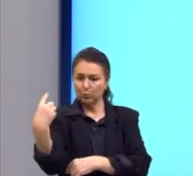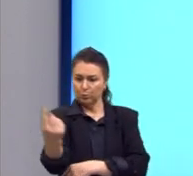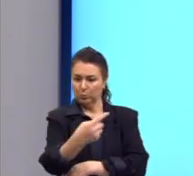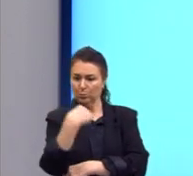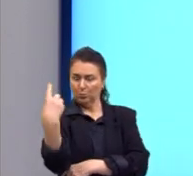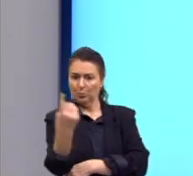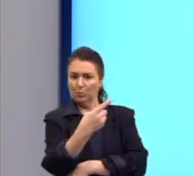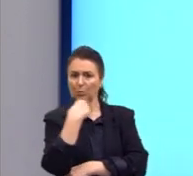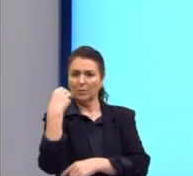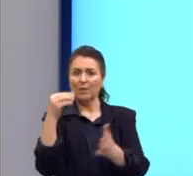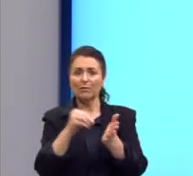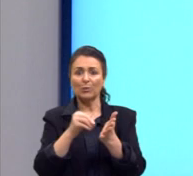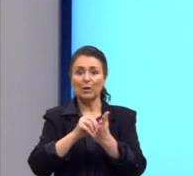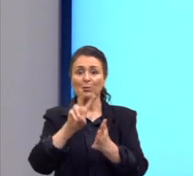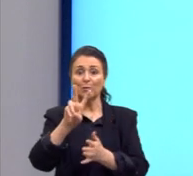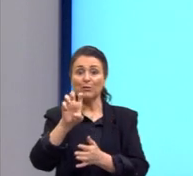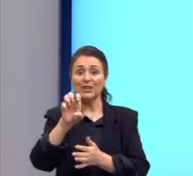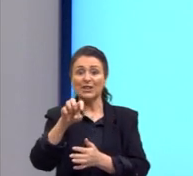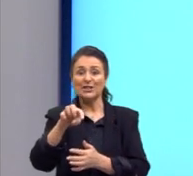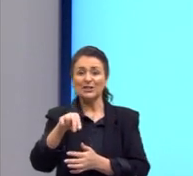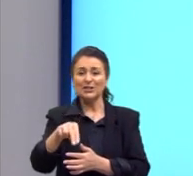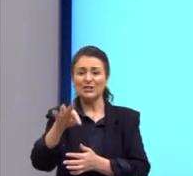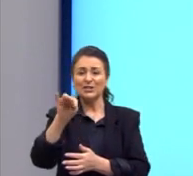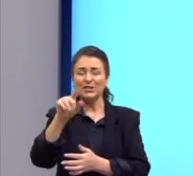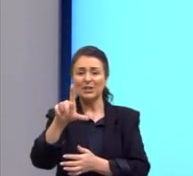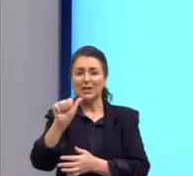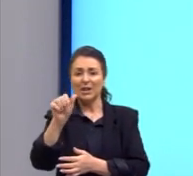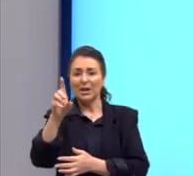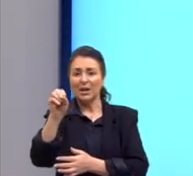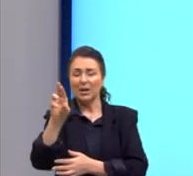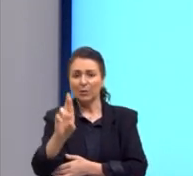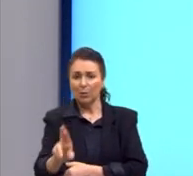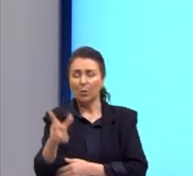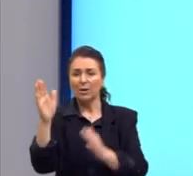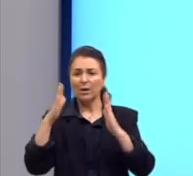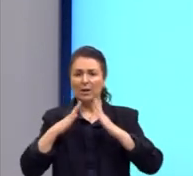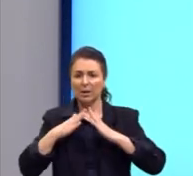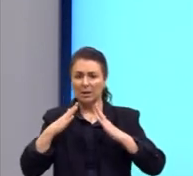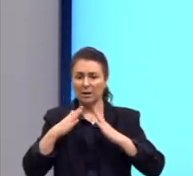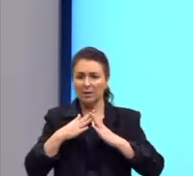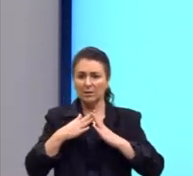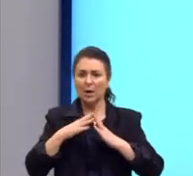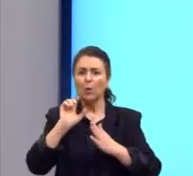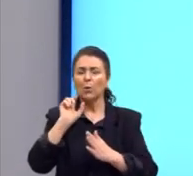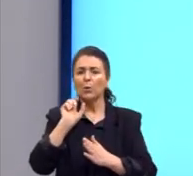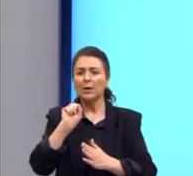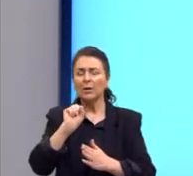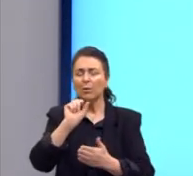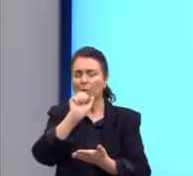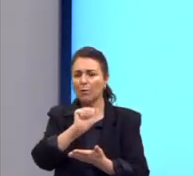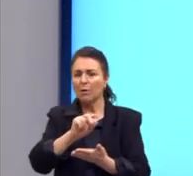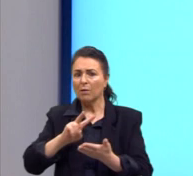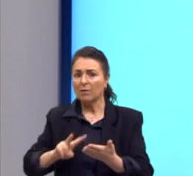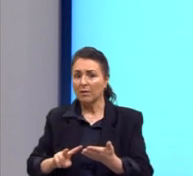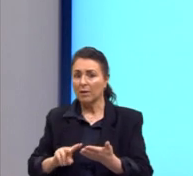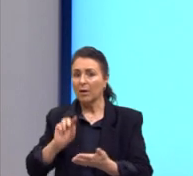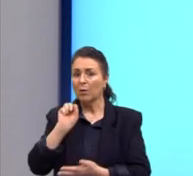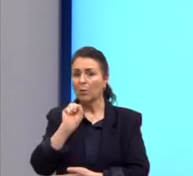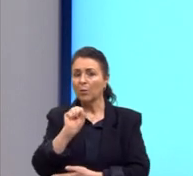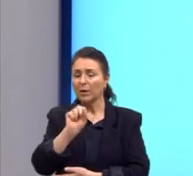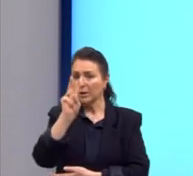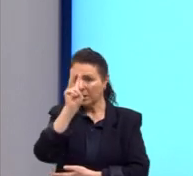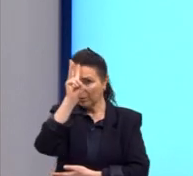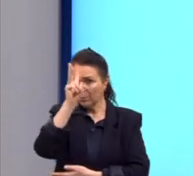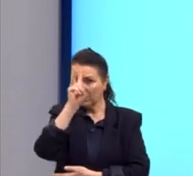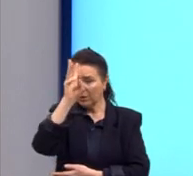autossuficiente eu preciso de um mais forte que que eu vou avaliar a mesma questão da Fronteira né Justamente a potência